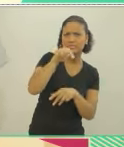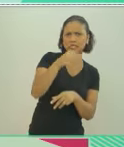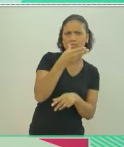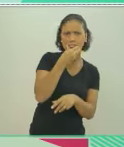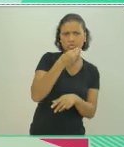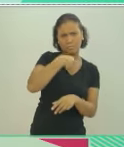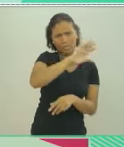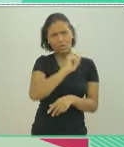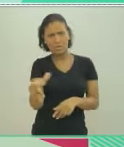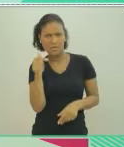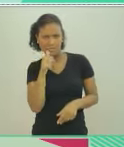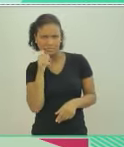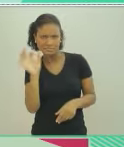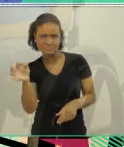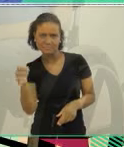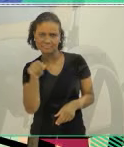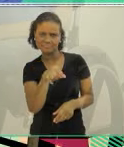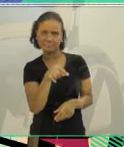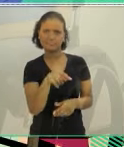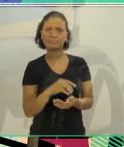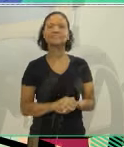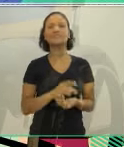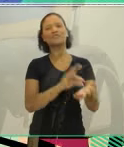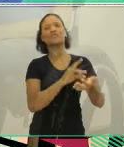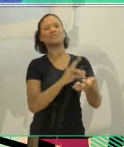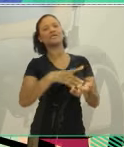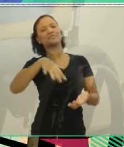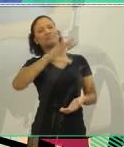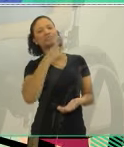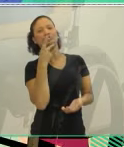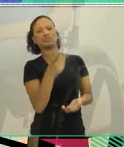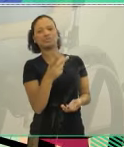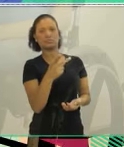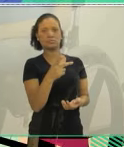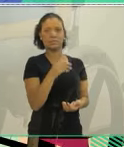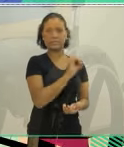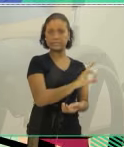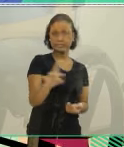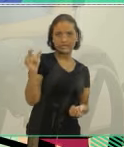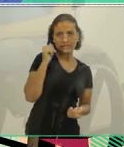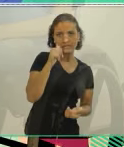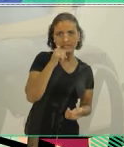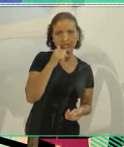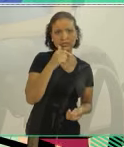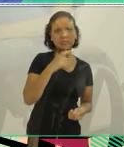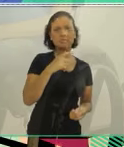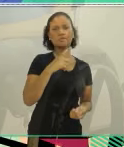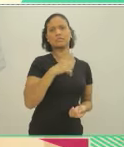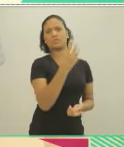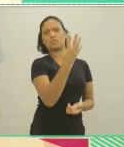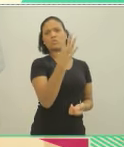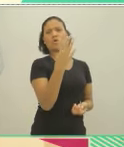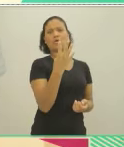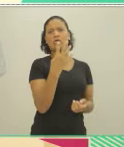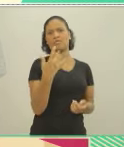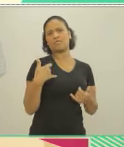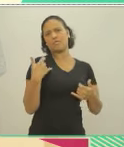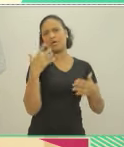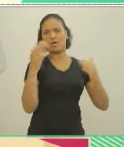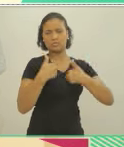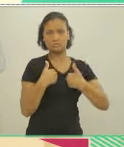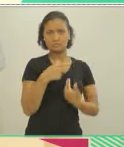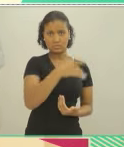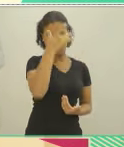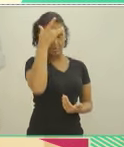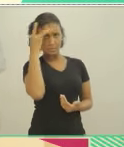do que meninas. É verdade. A gente diz que para cada uma menina a gente tem 4 meninos com autismo, né? Muitas pessoas têm a ideia de que